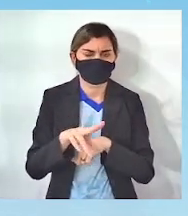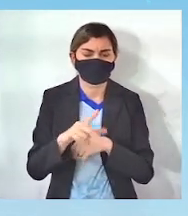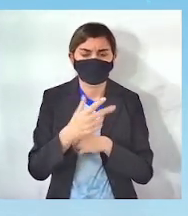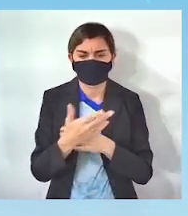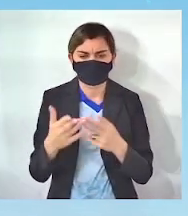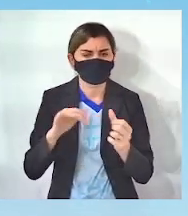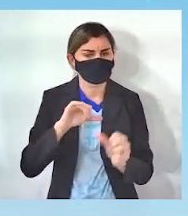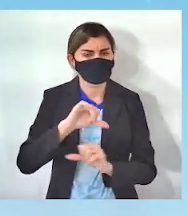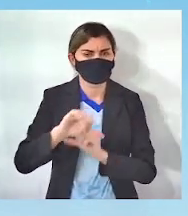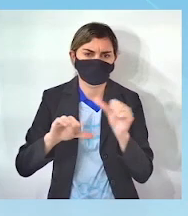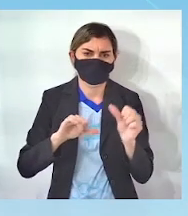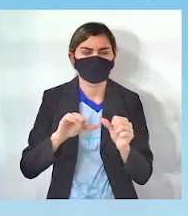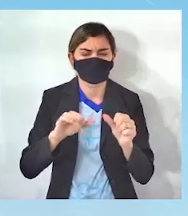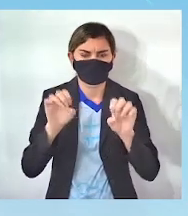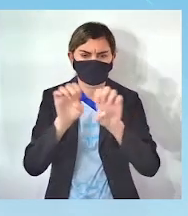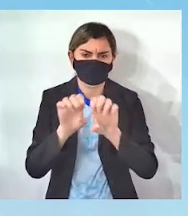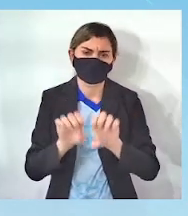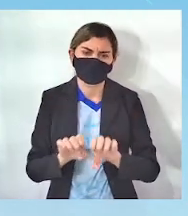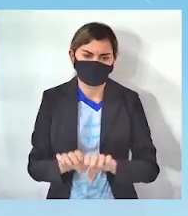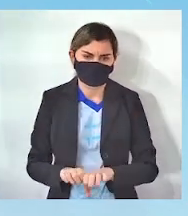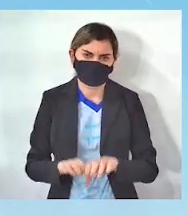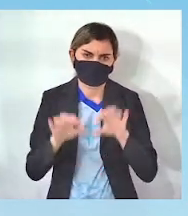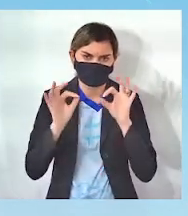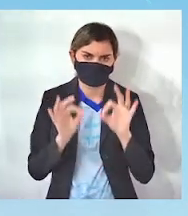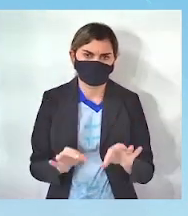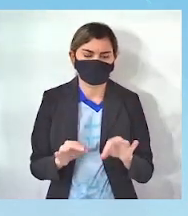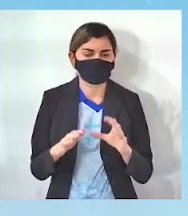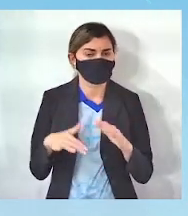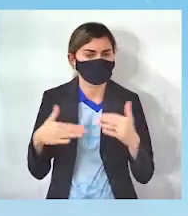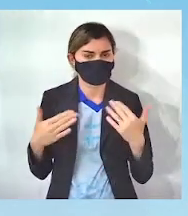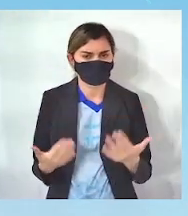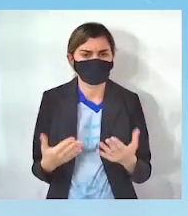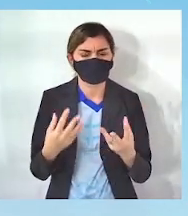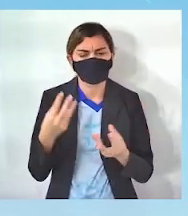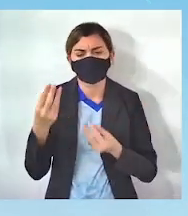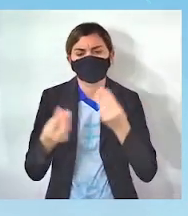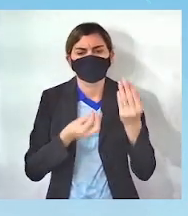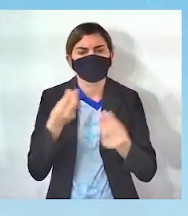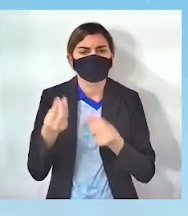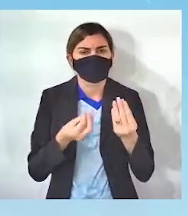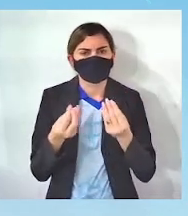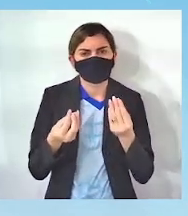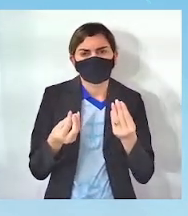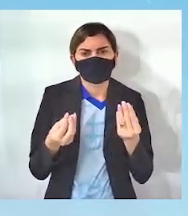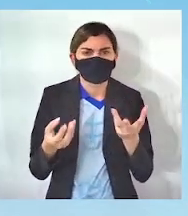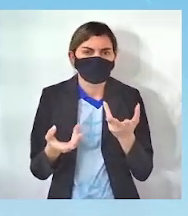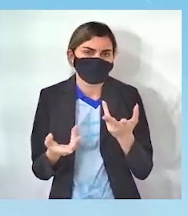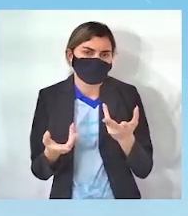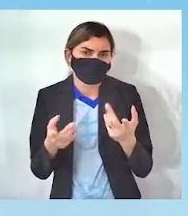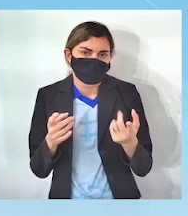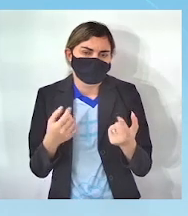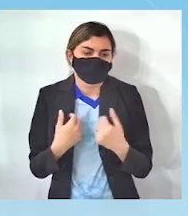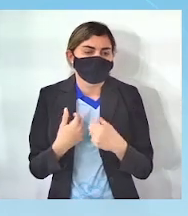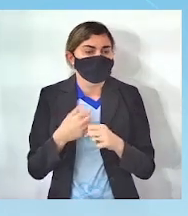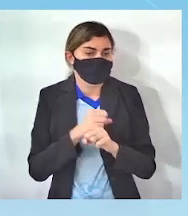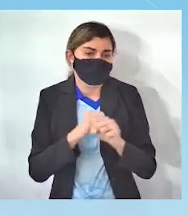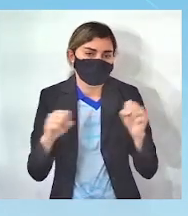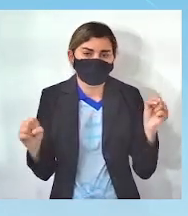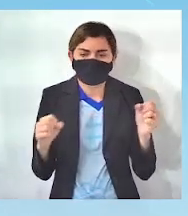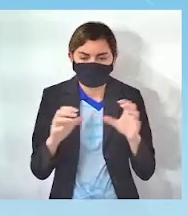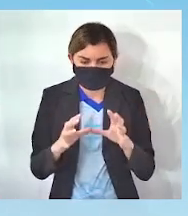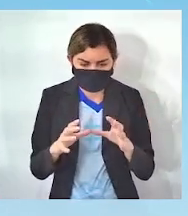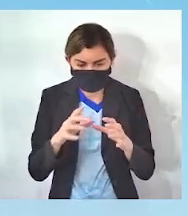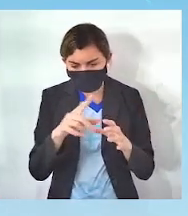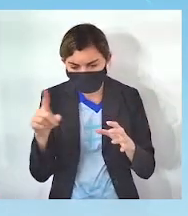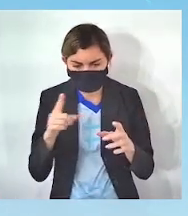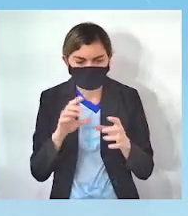já modifica a sua estrutura. Tá certo? Então, como isso é impossível, literalmente abrir a caixinha lá